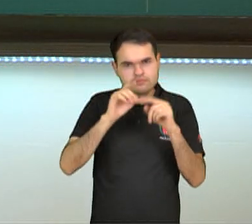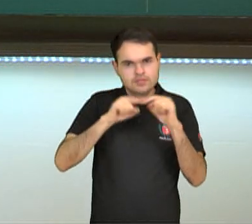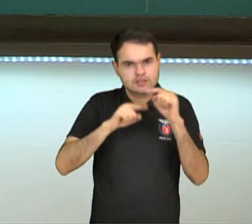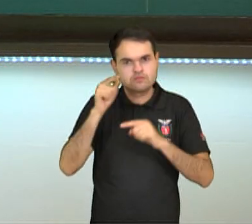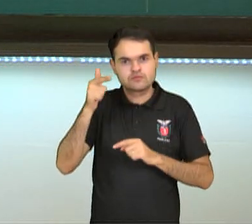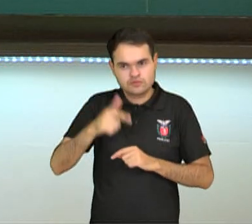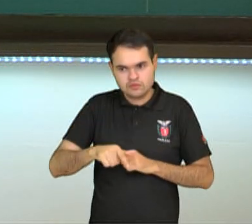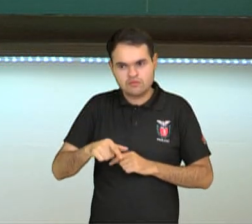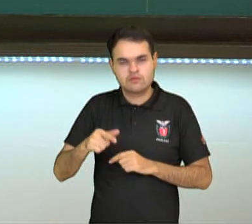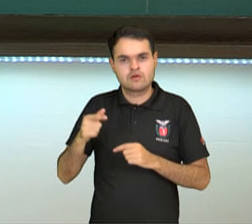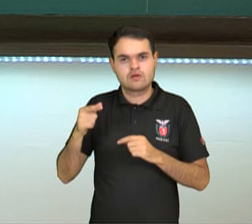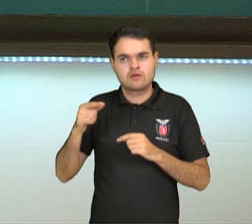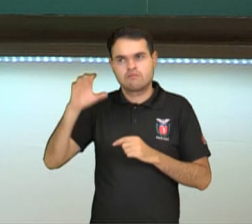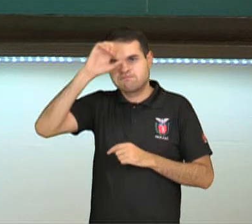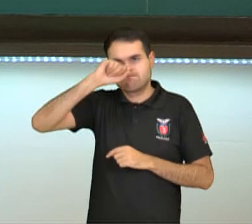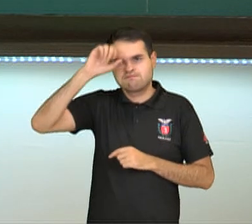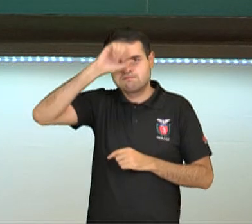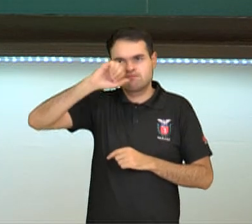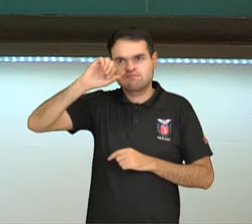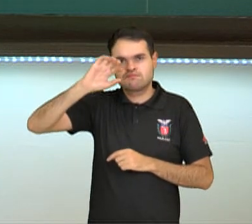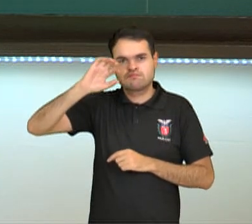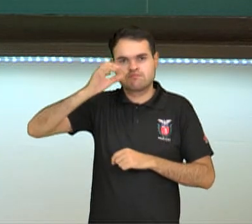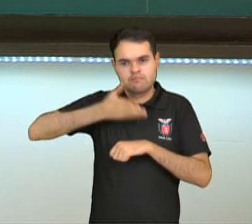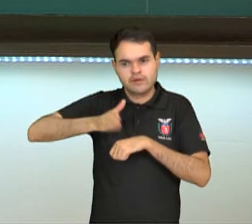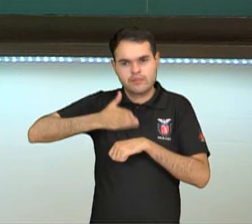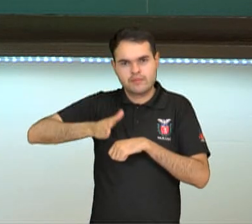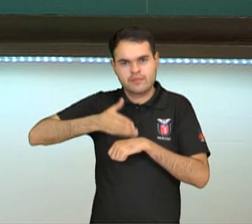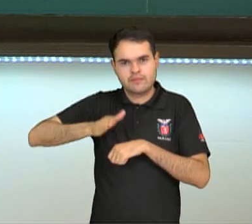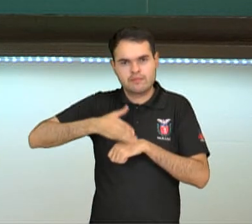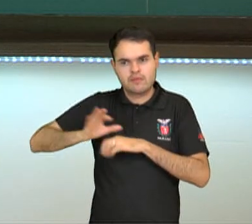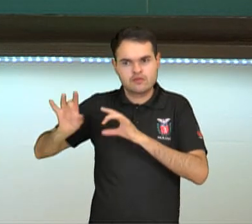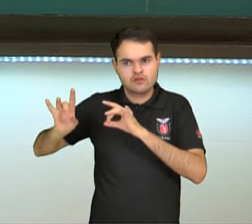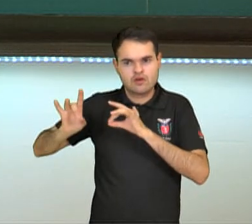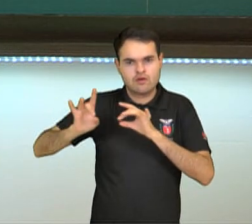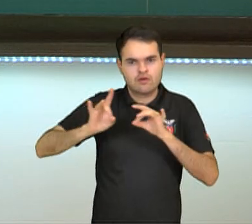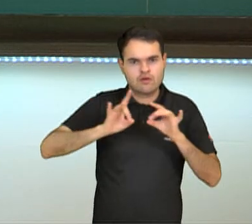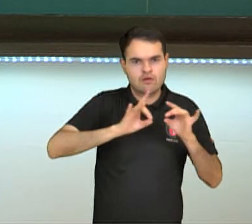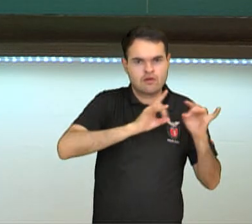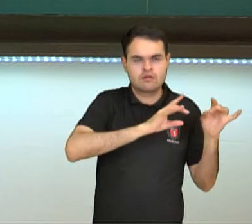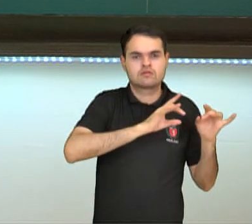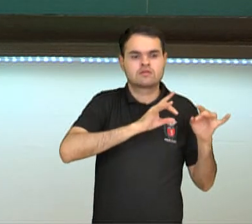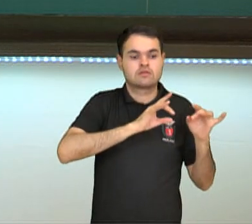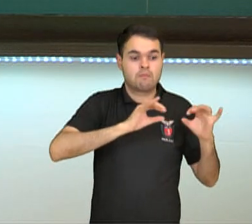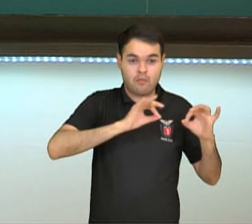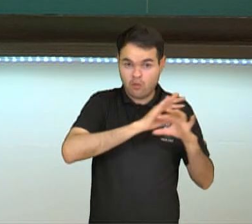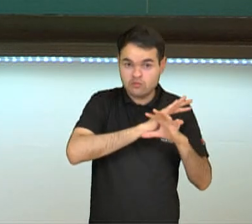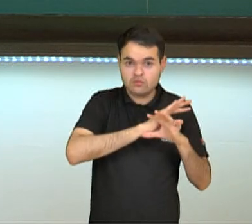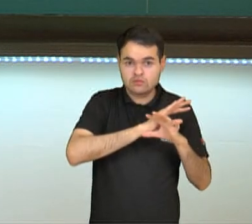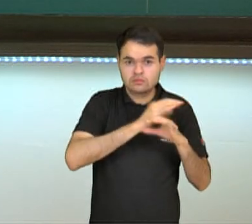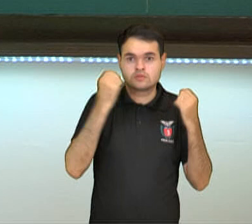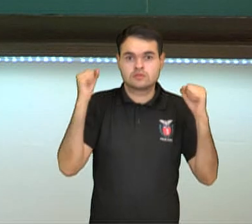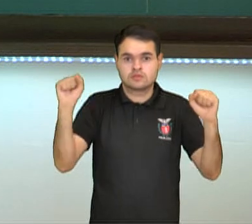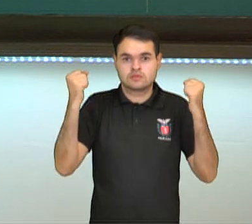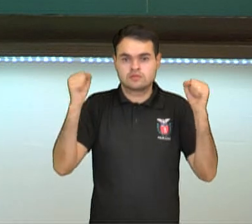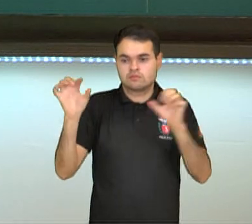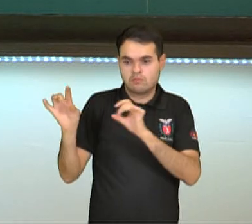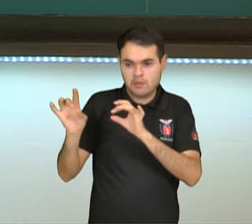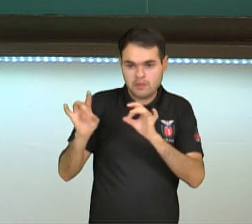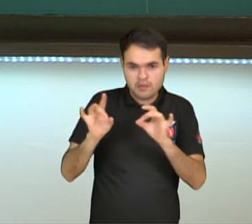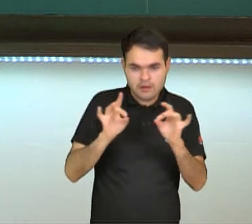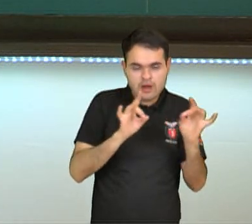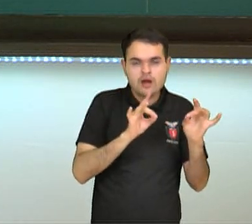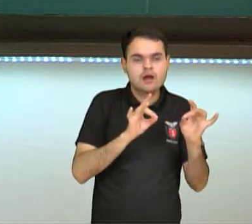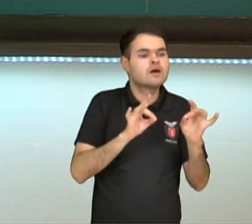toda a sequência de exercício, todas as repetições, tá? E depois que você fizer toda essa sequência de